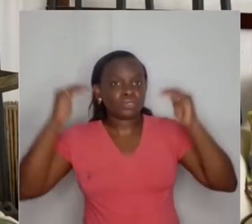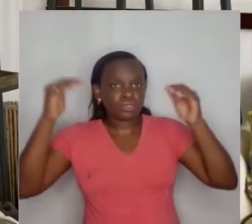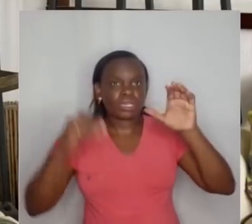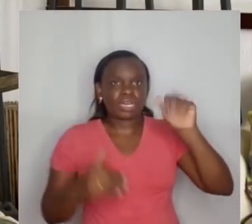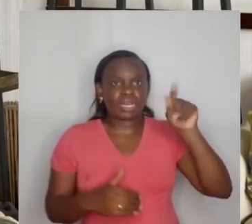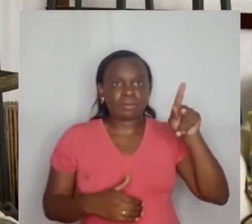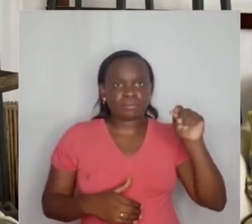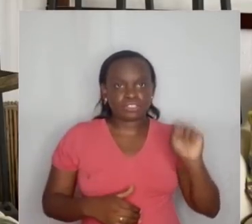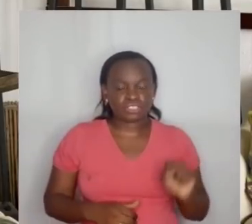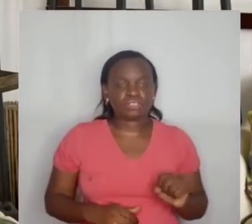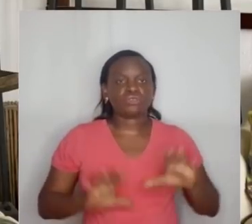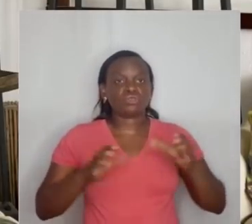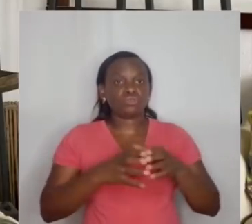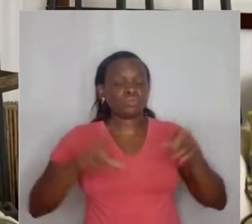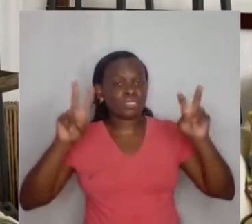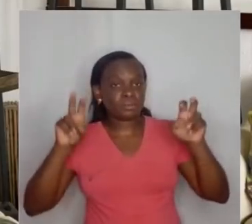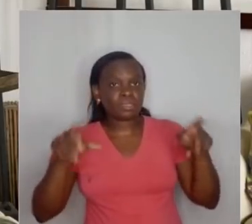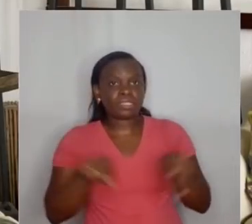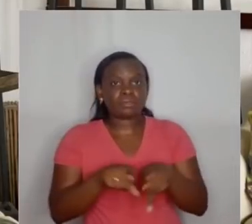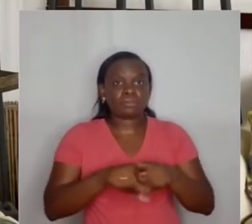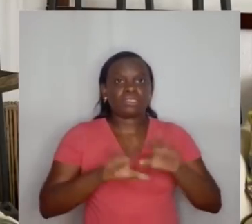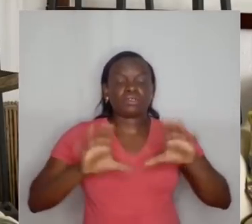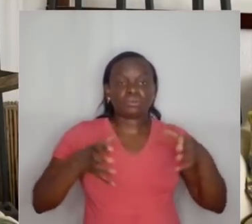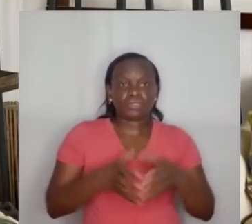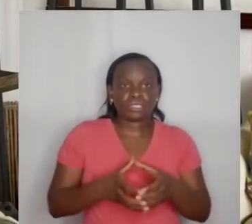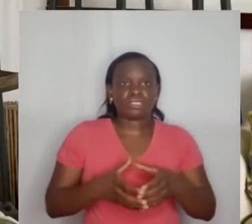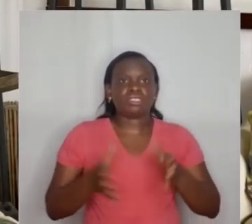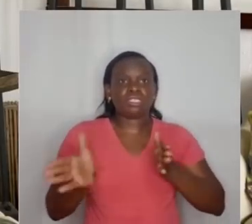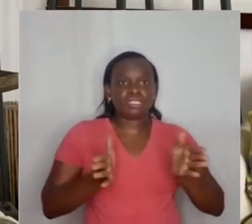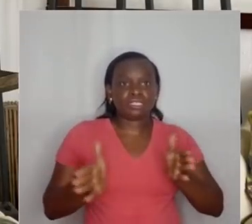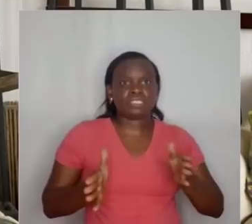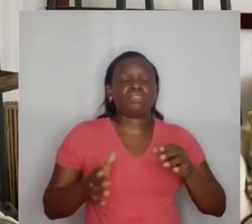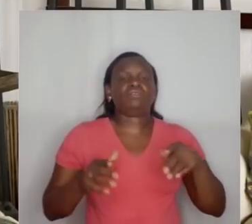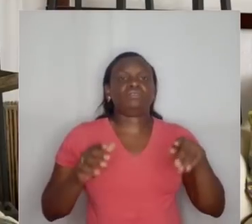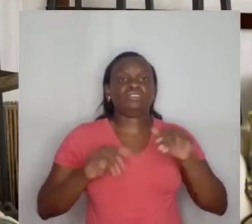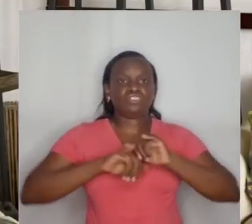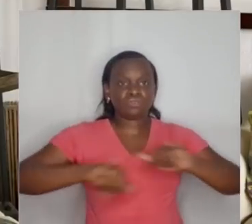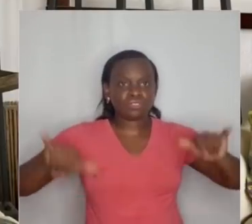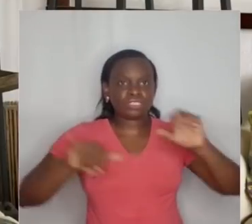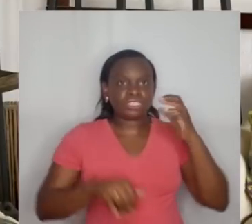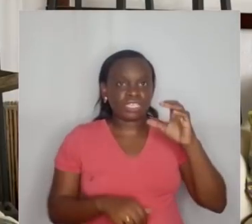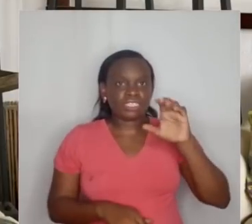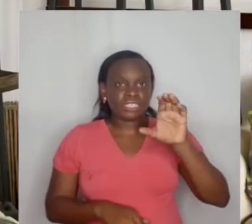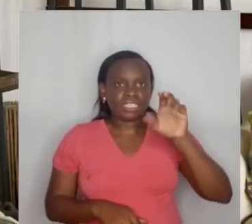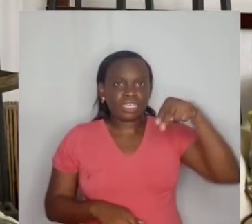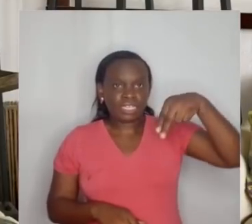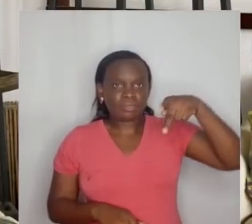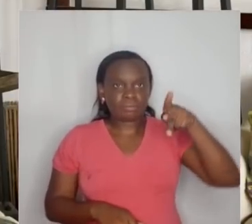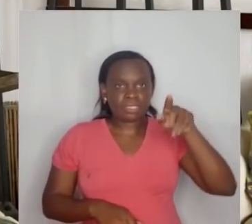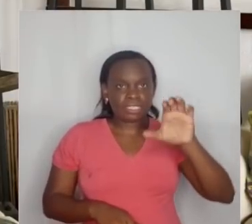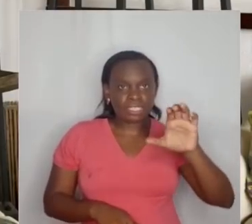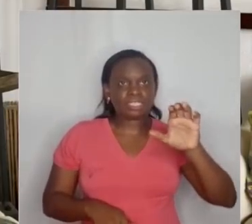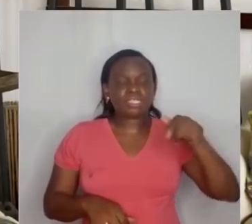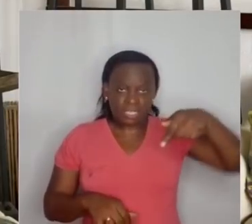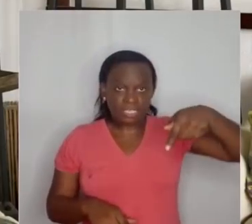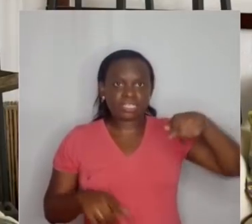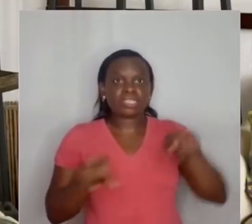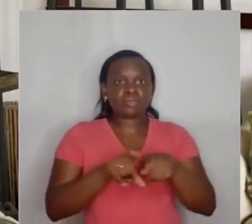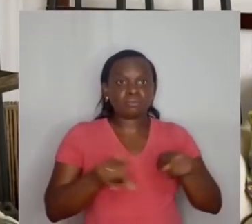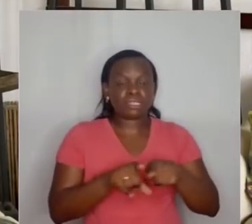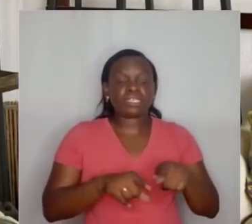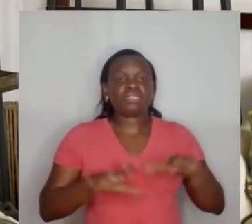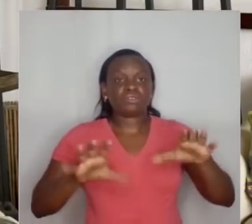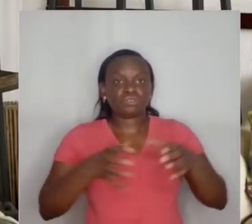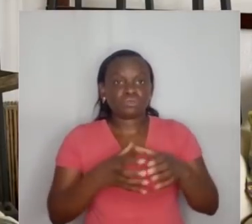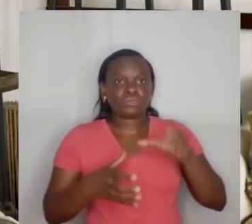Comitê Temático e do Comitê Assessor de Divulgação Científica do CNPq e do Conselho Nacional de Política Cultural